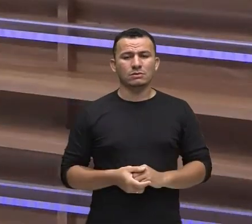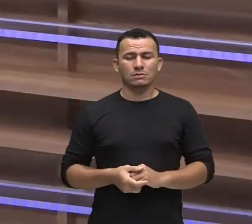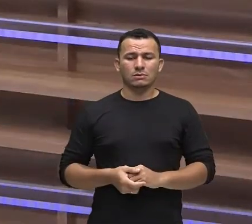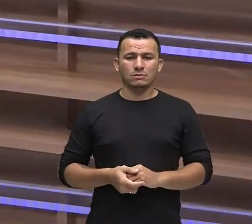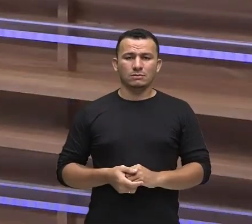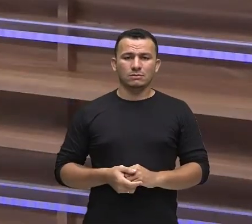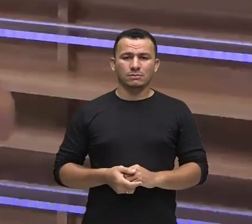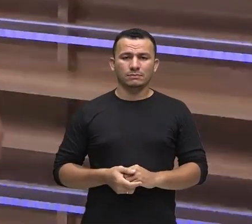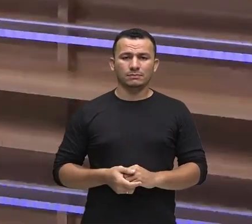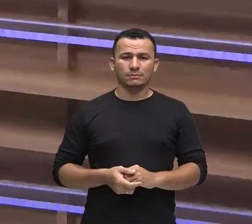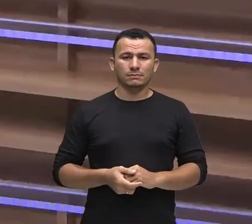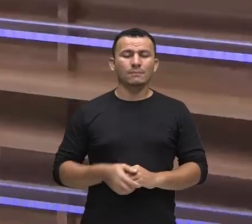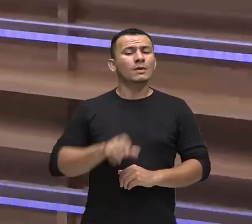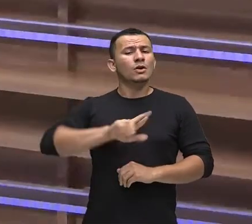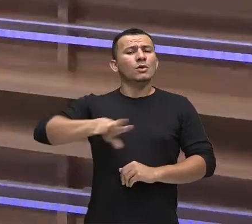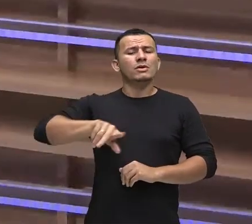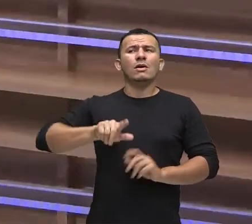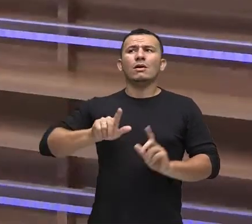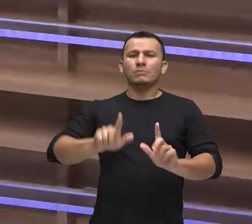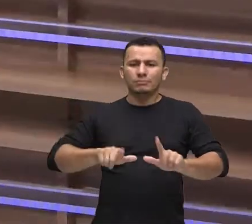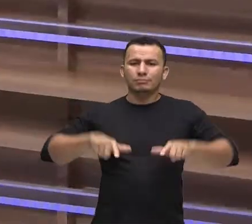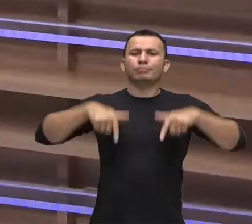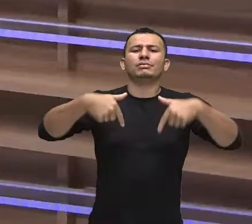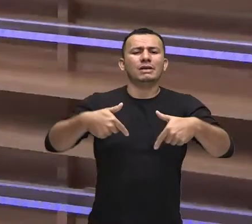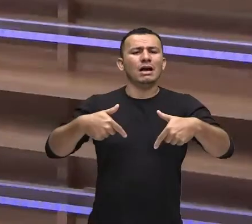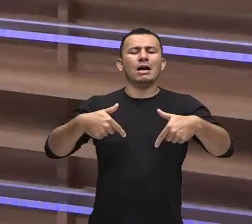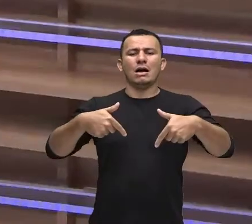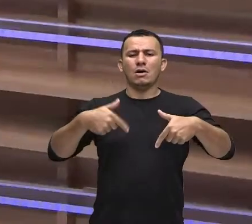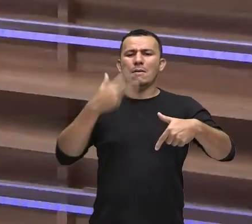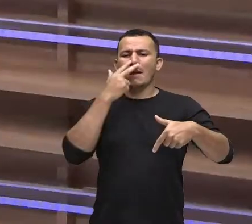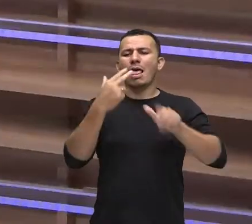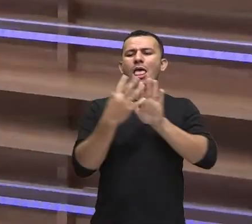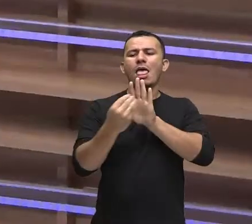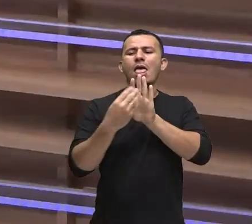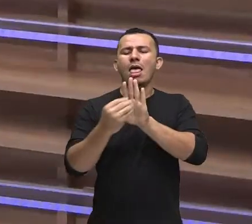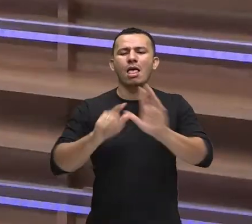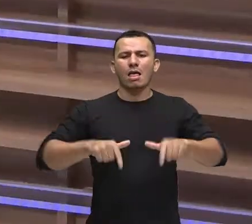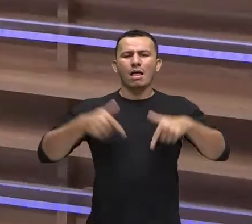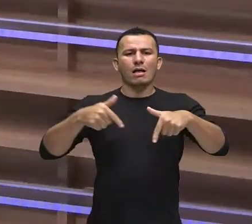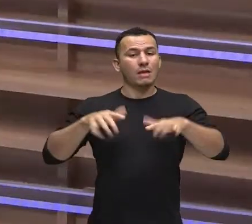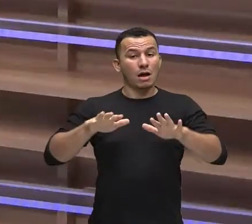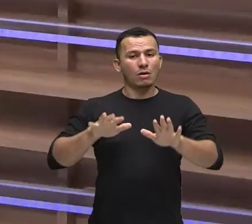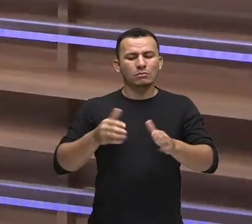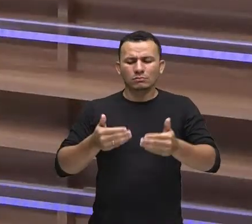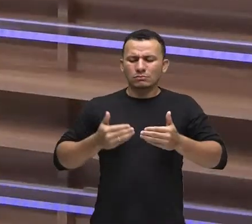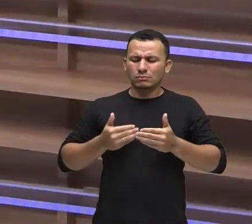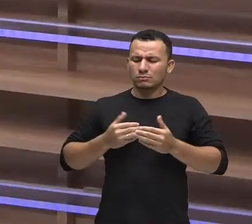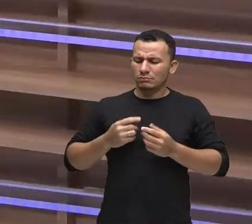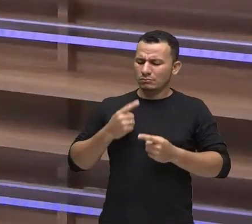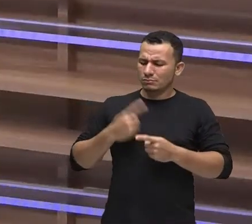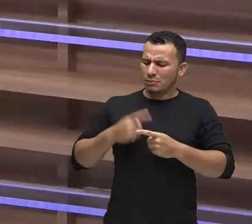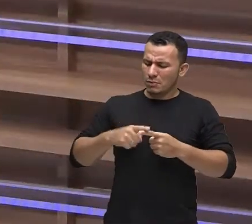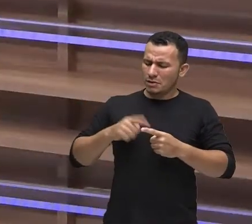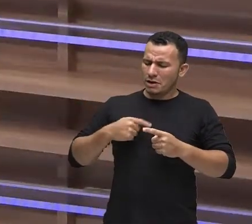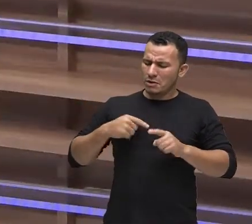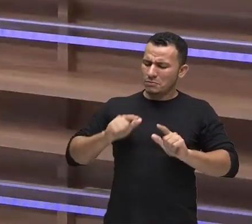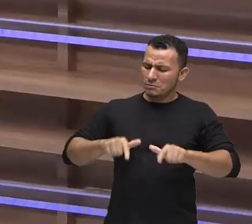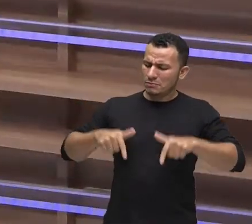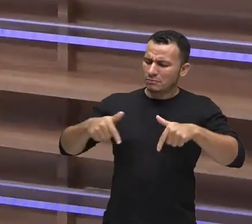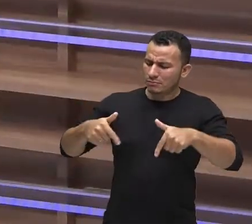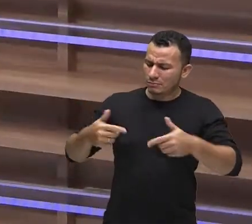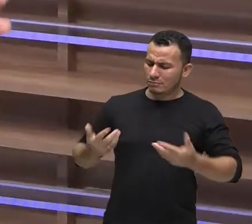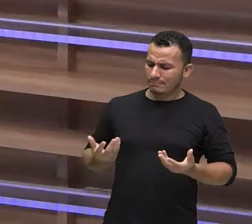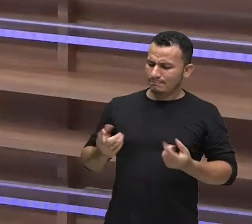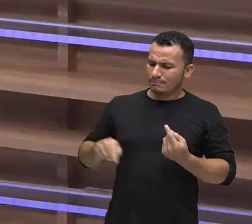o fazer e refazer os gestos da modalidade, mas entender o porquê está fazendo aquilo, né? Tanto